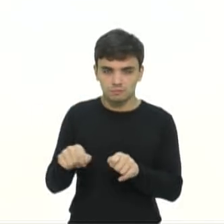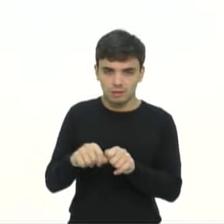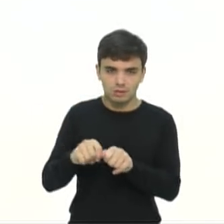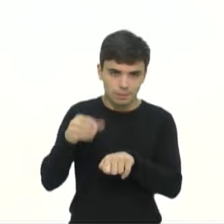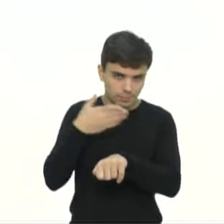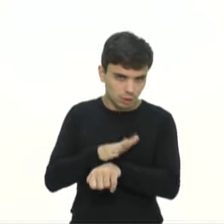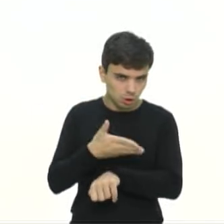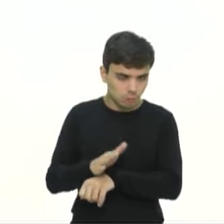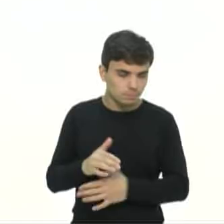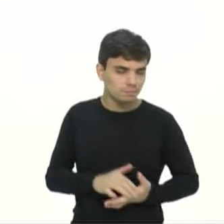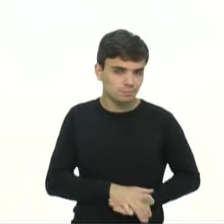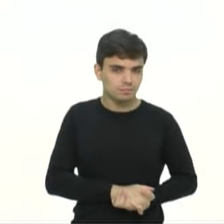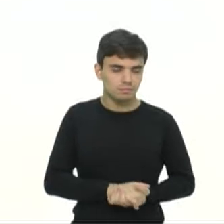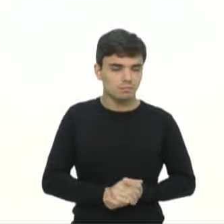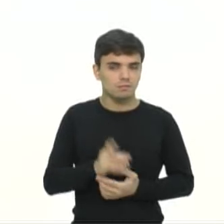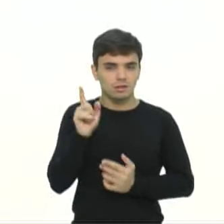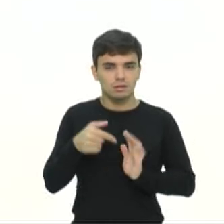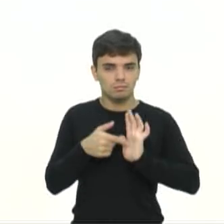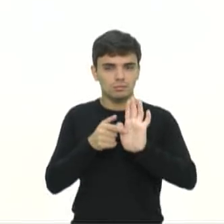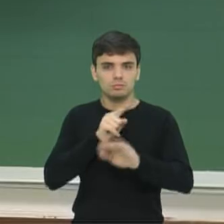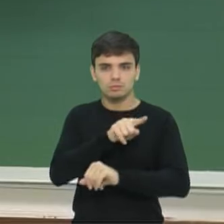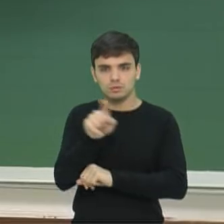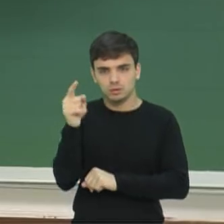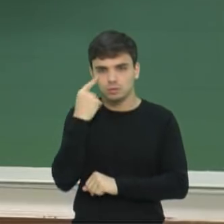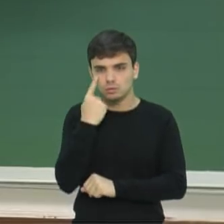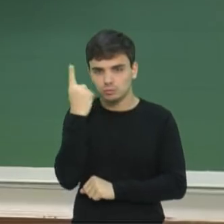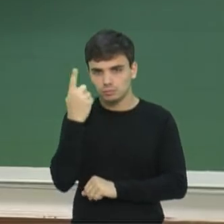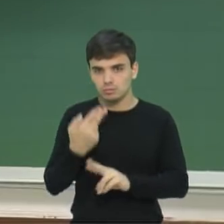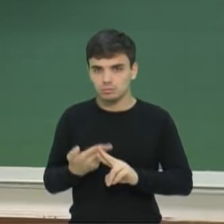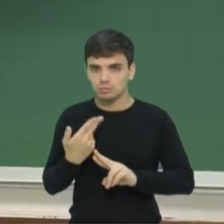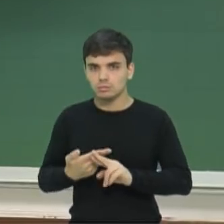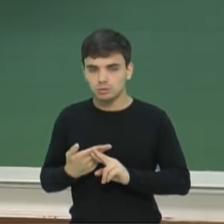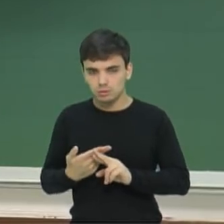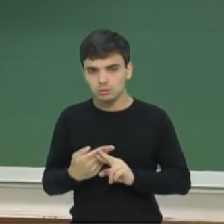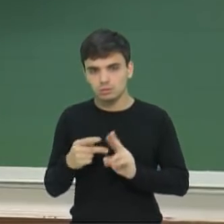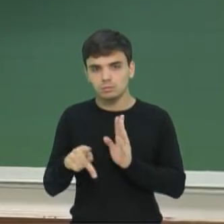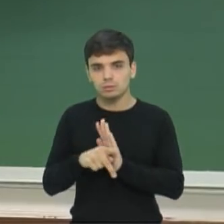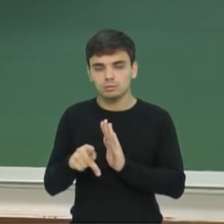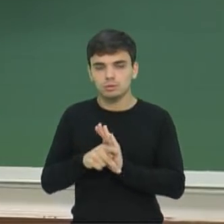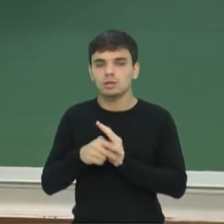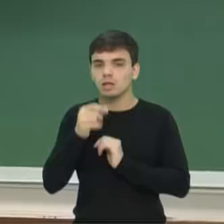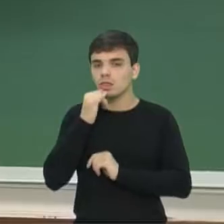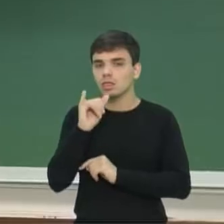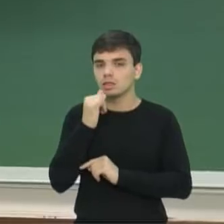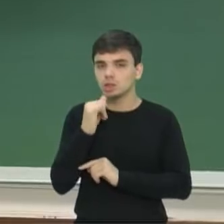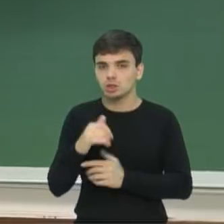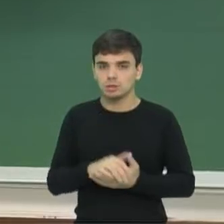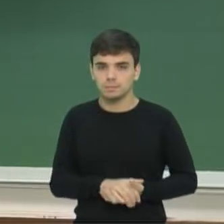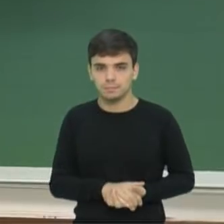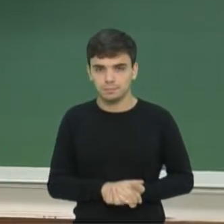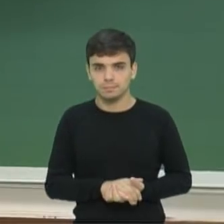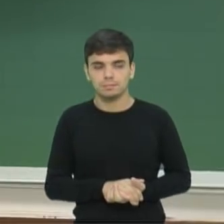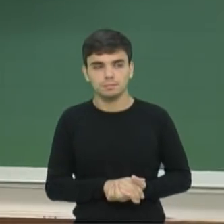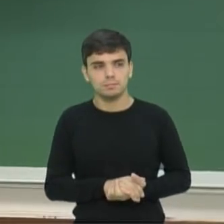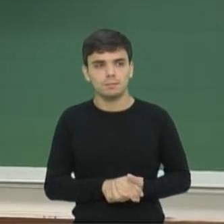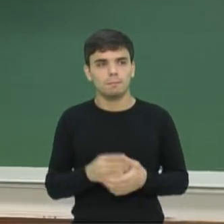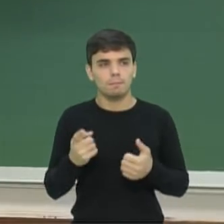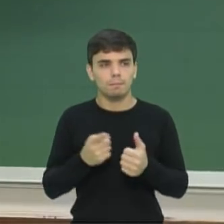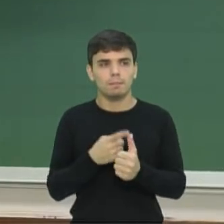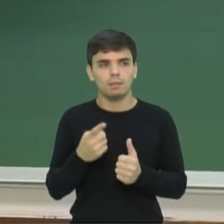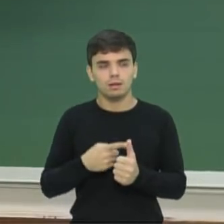está retratado aqui para vocês. Então é o melhor uso da energia buscando a eficiência máxima. O primeiro princípio, então, é